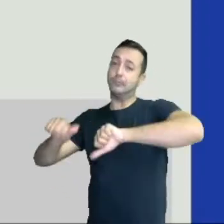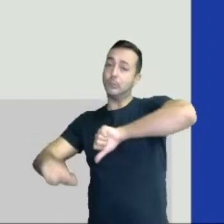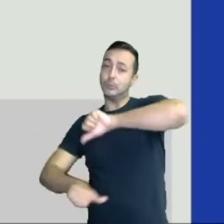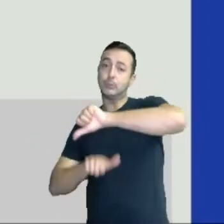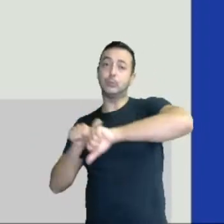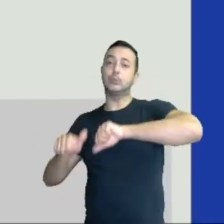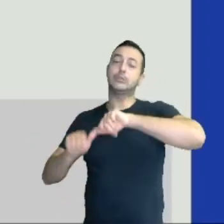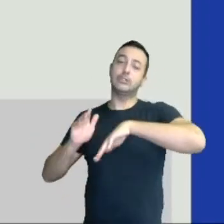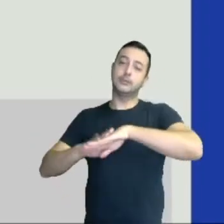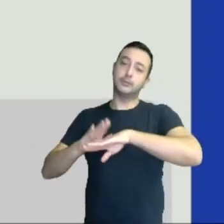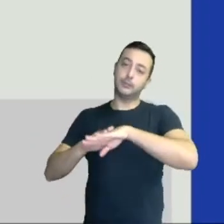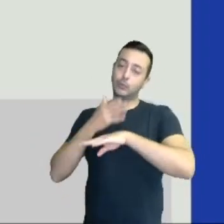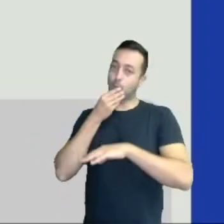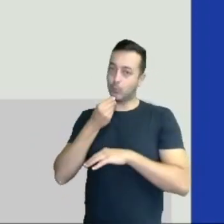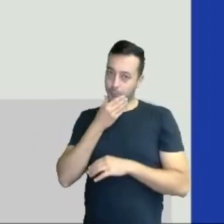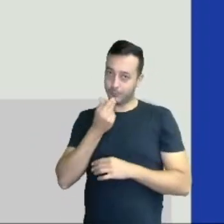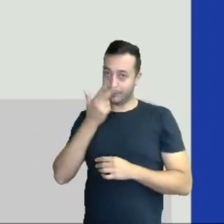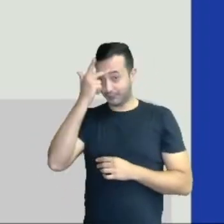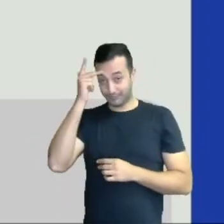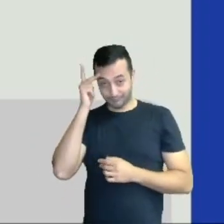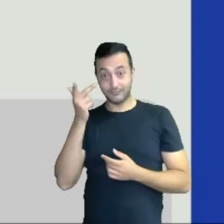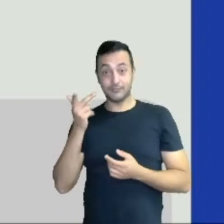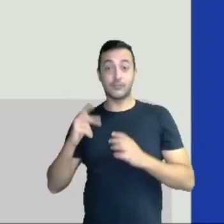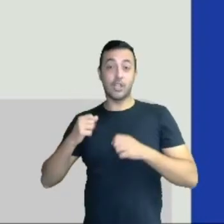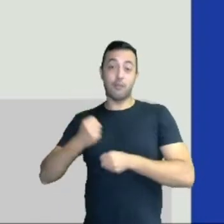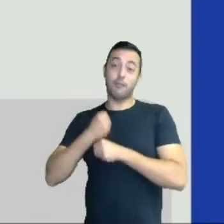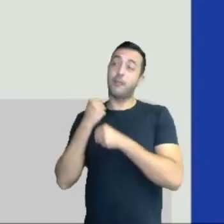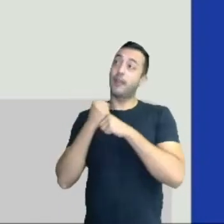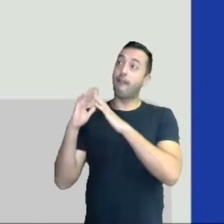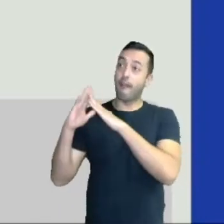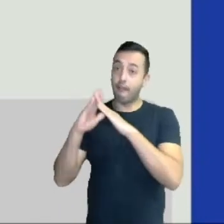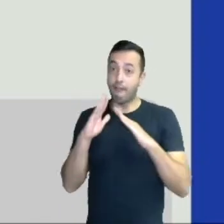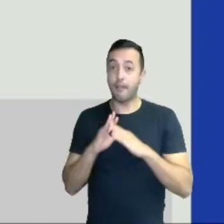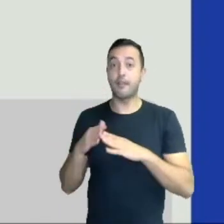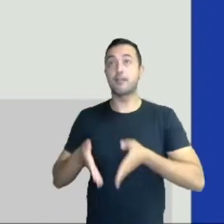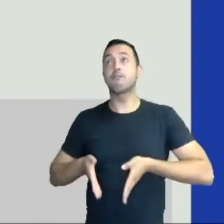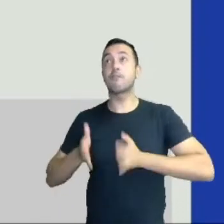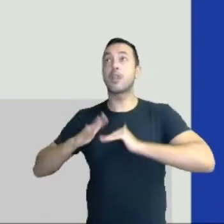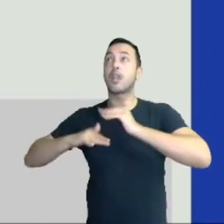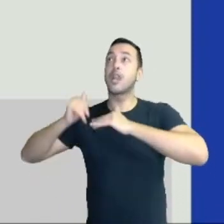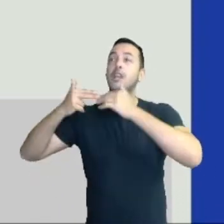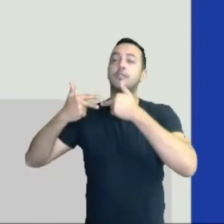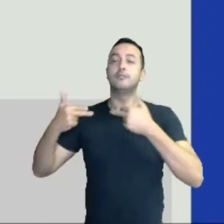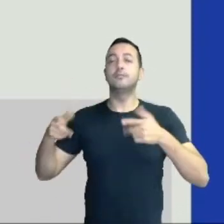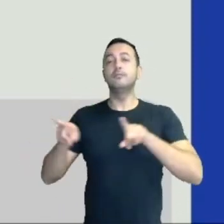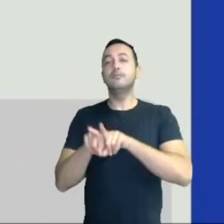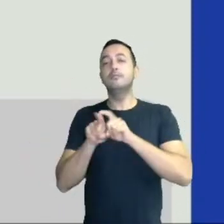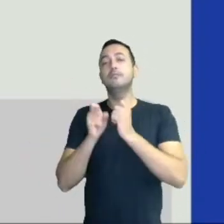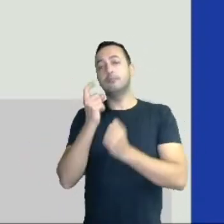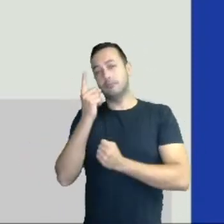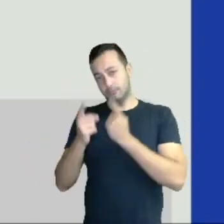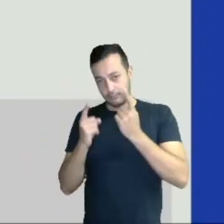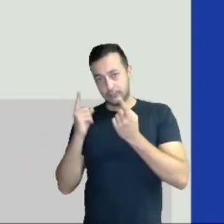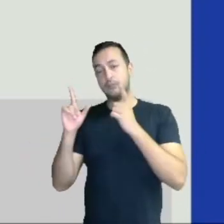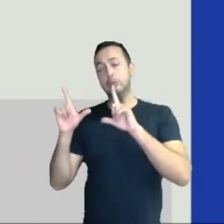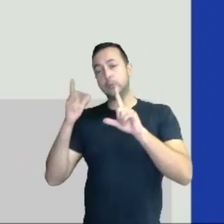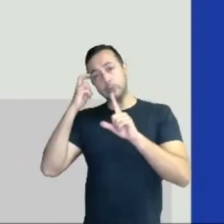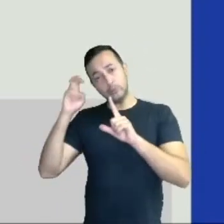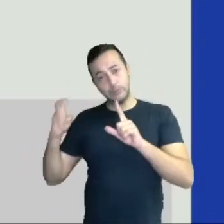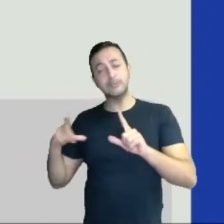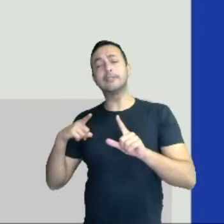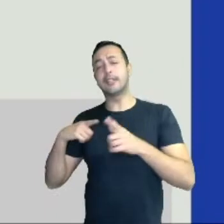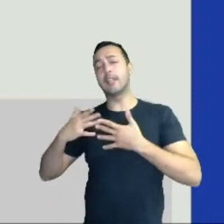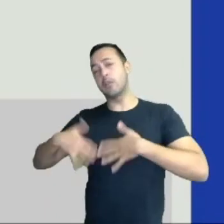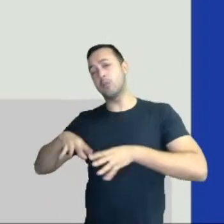do homem, né? Os prédios, as casas, também tem alguns aspectos naturais em algumas paisagens culturais,